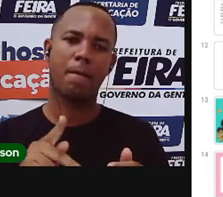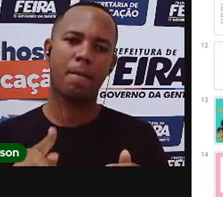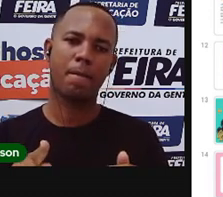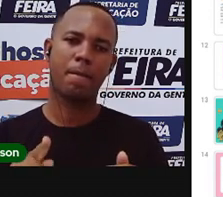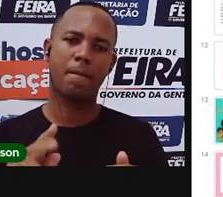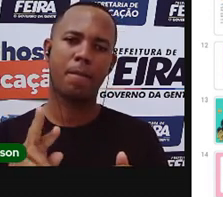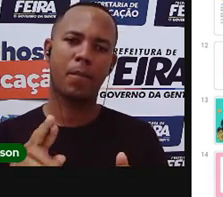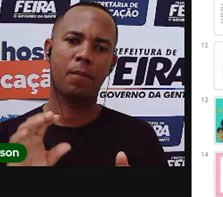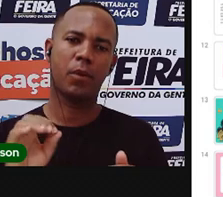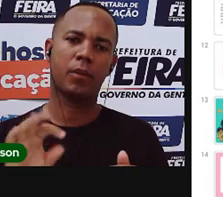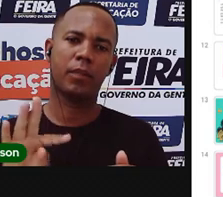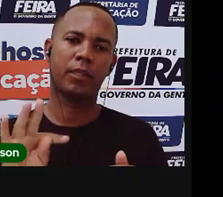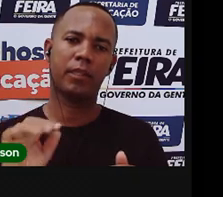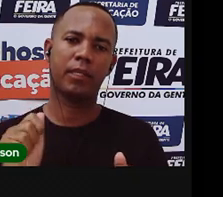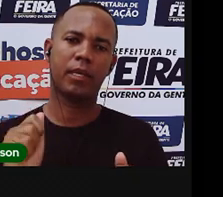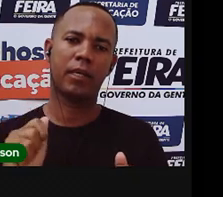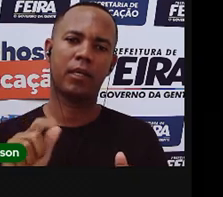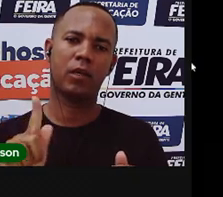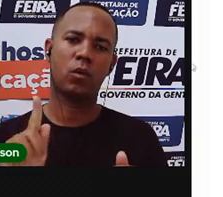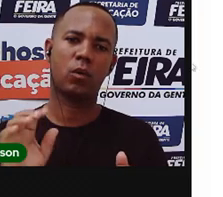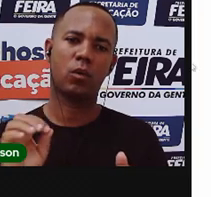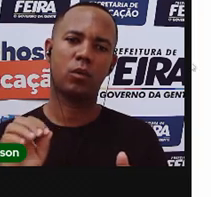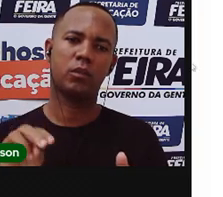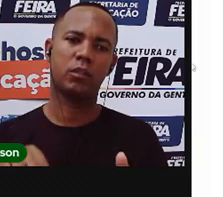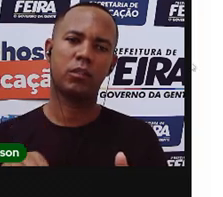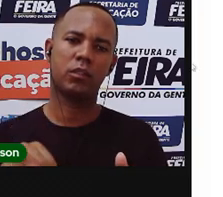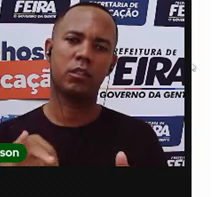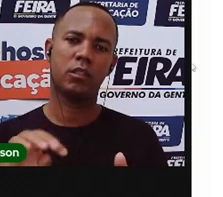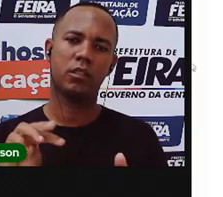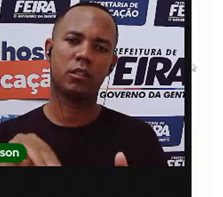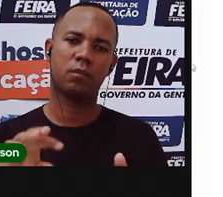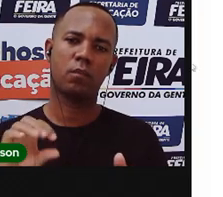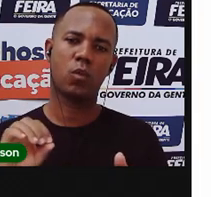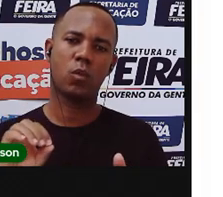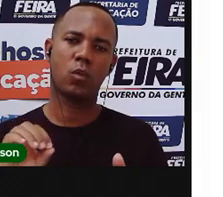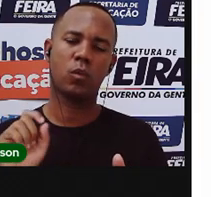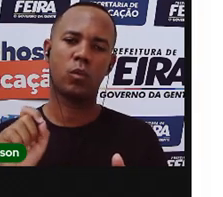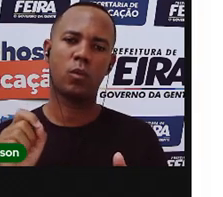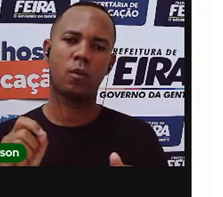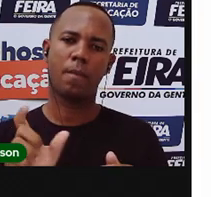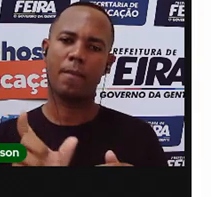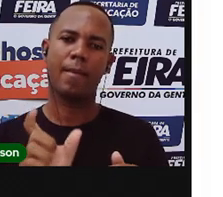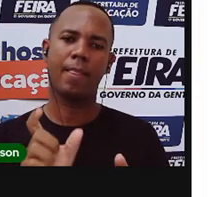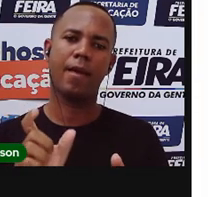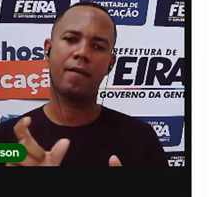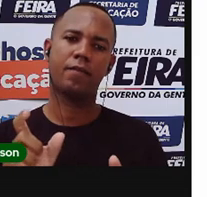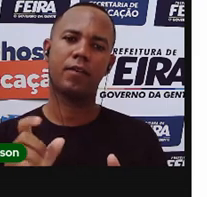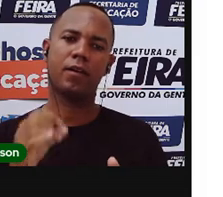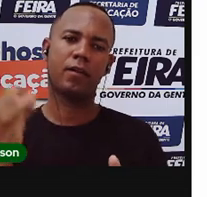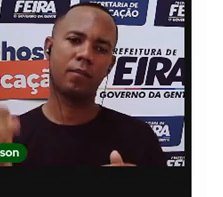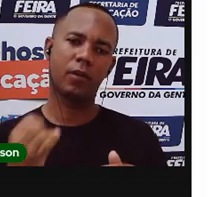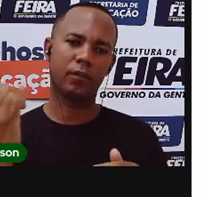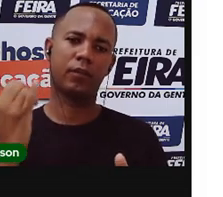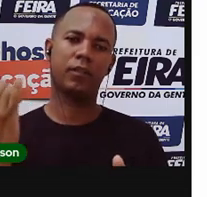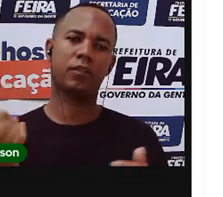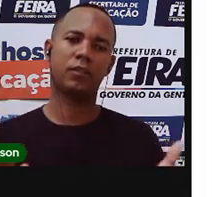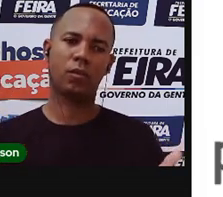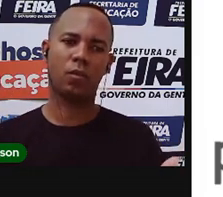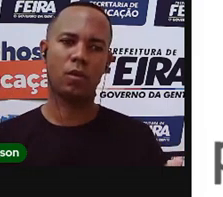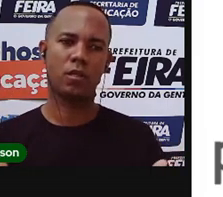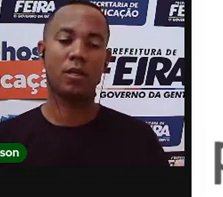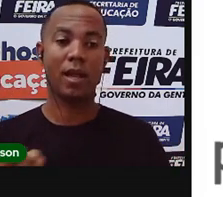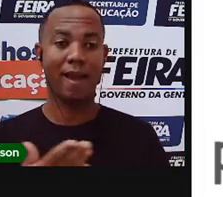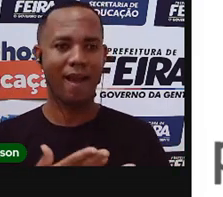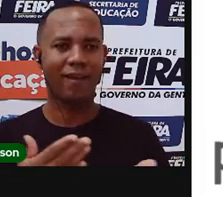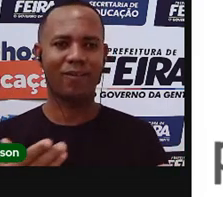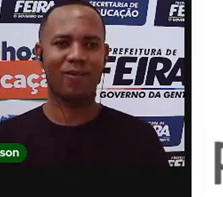Protagonismo é a nossa palavra de destaque no dia de hoje. E agora eu quero